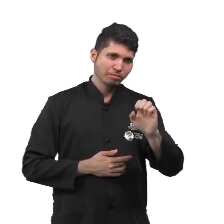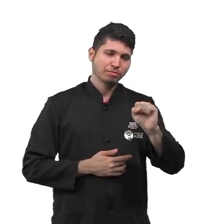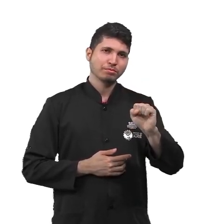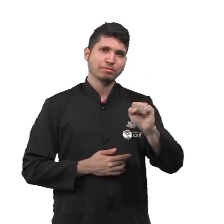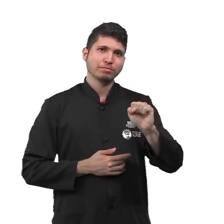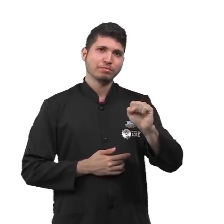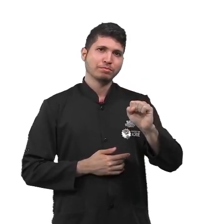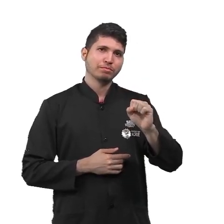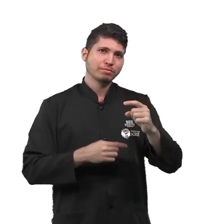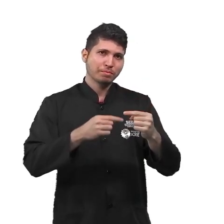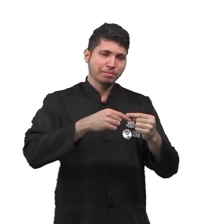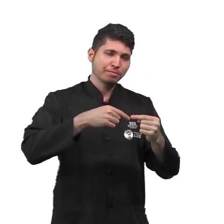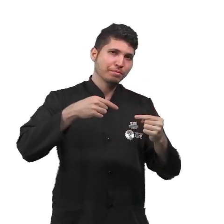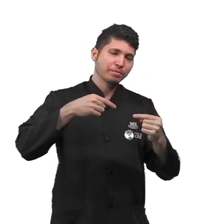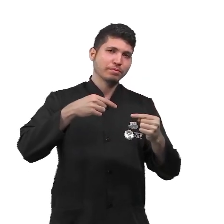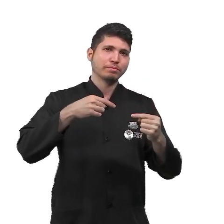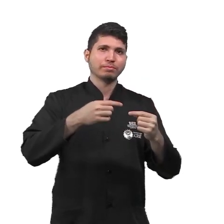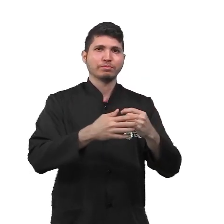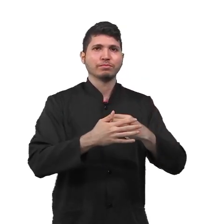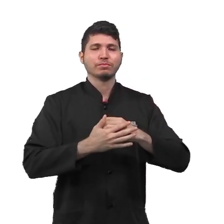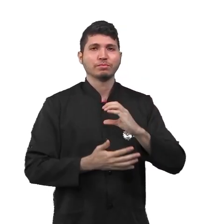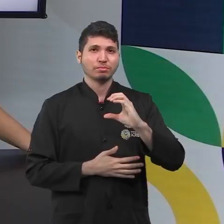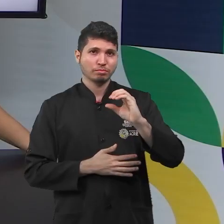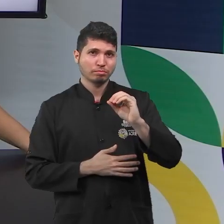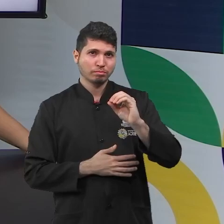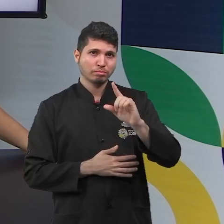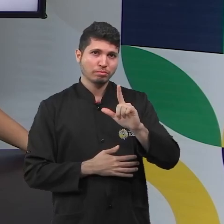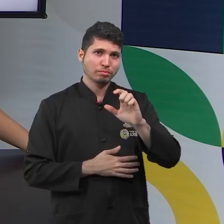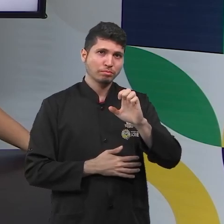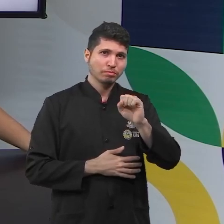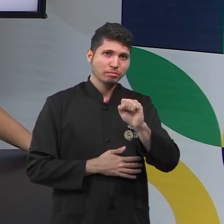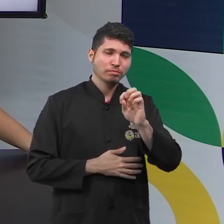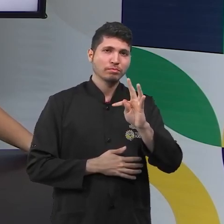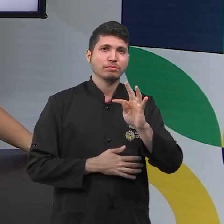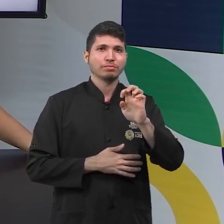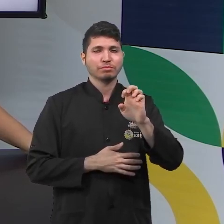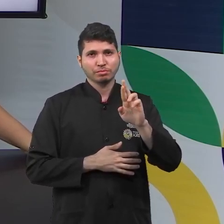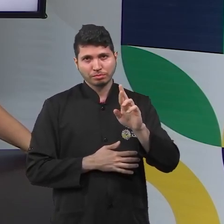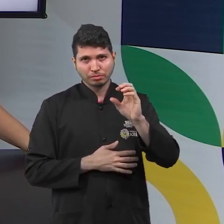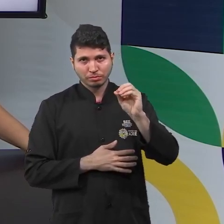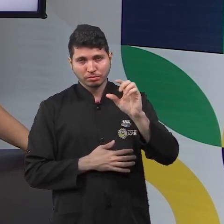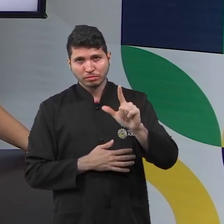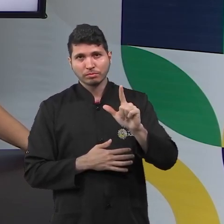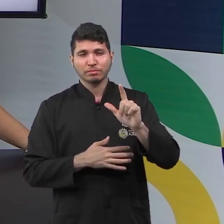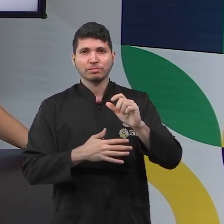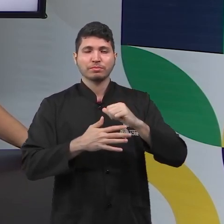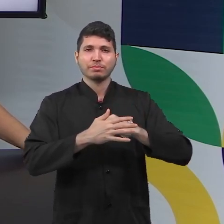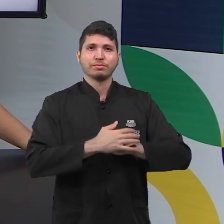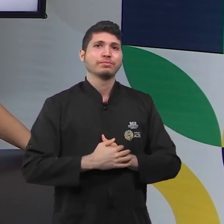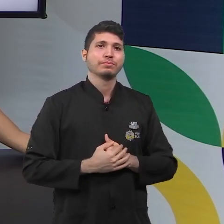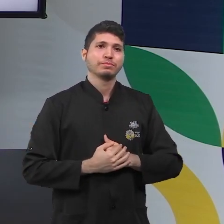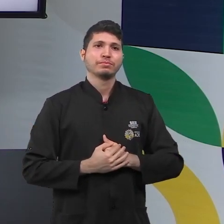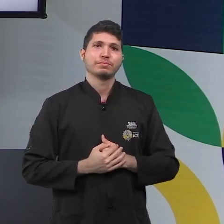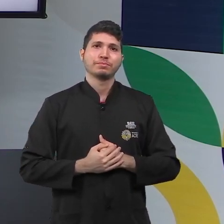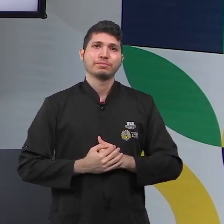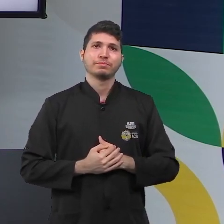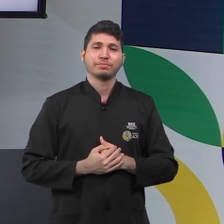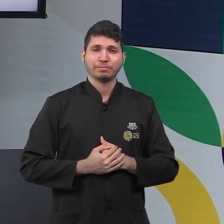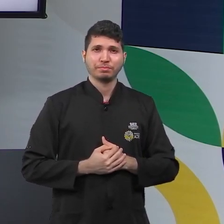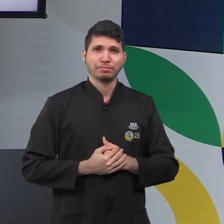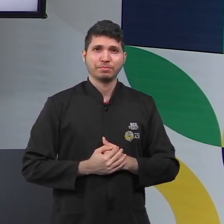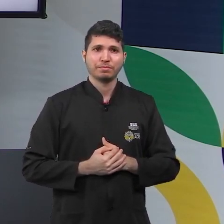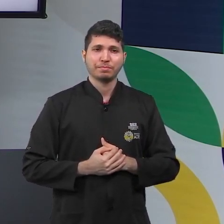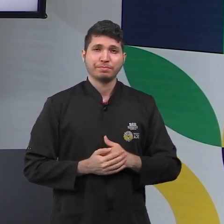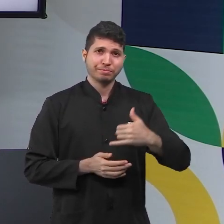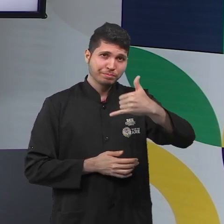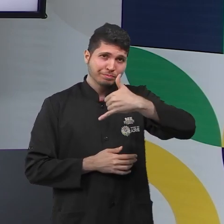um deles. E agora, gente, a gente vai montar, né, essa estrutura aqui de um lipídio. E para a gente montar essa estrutura